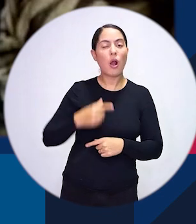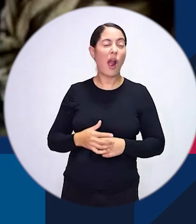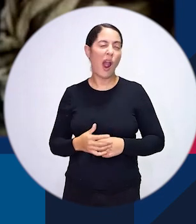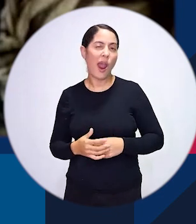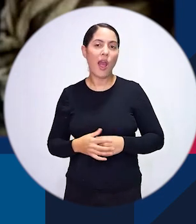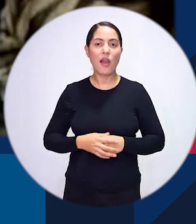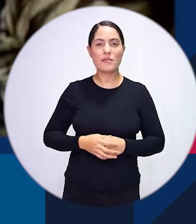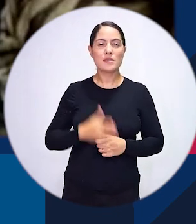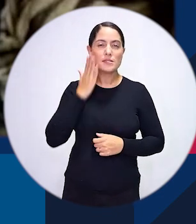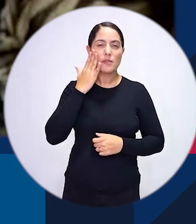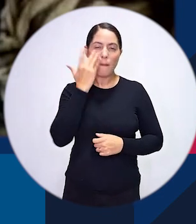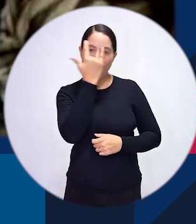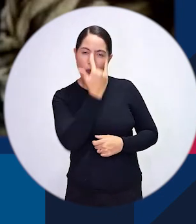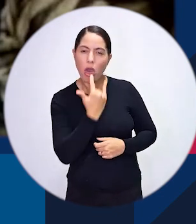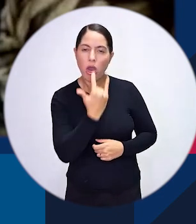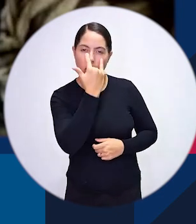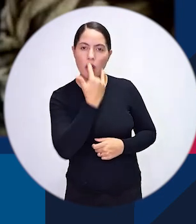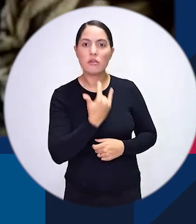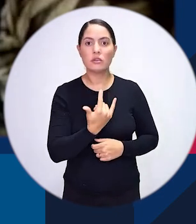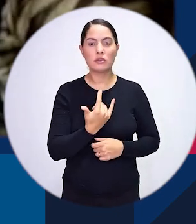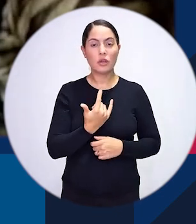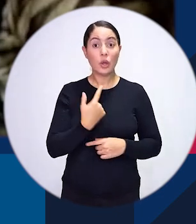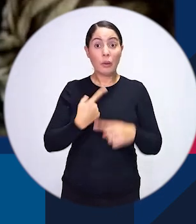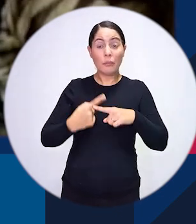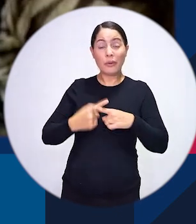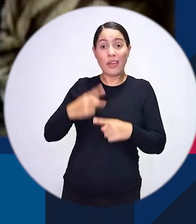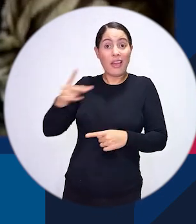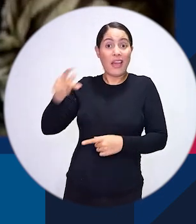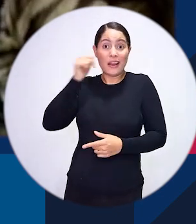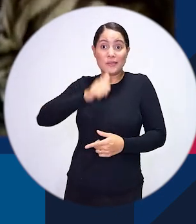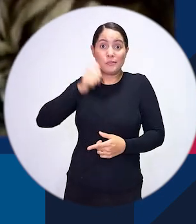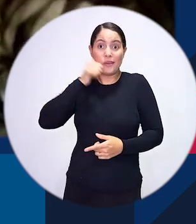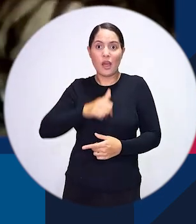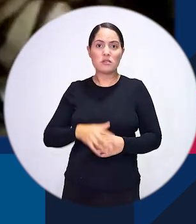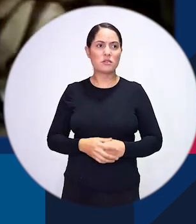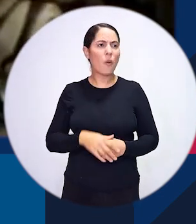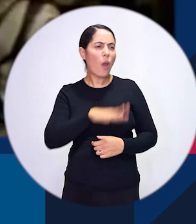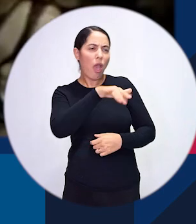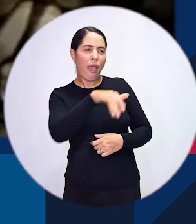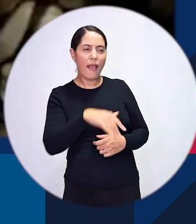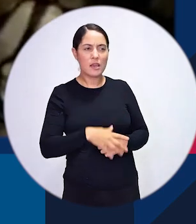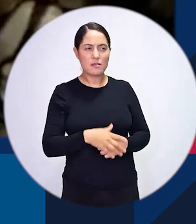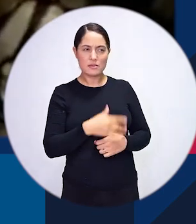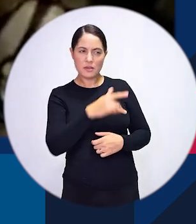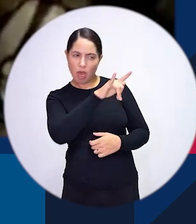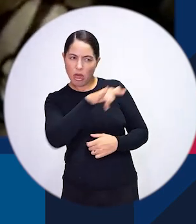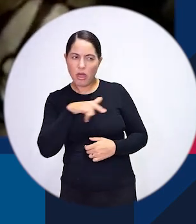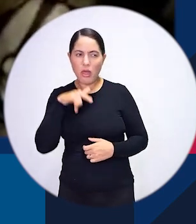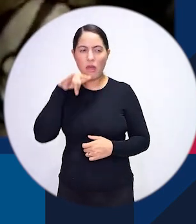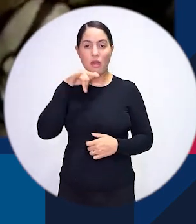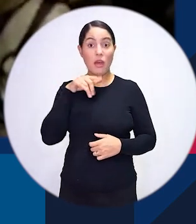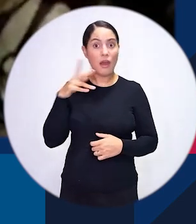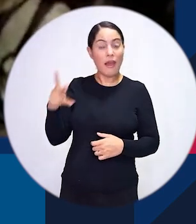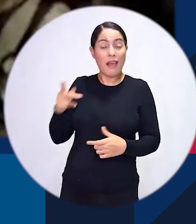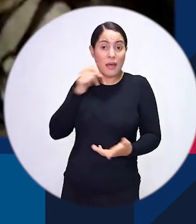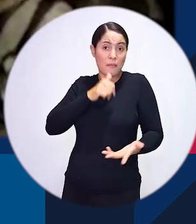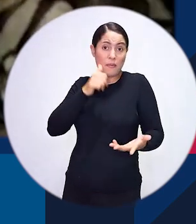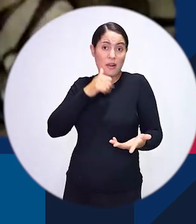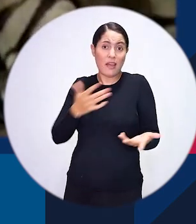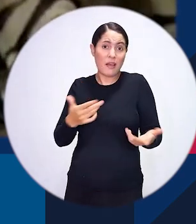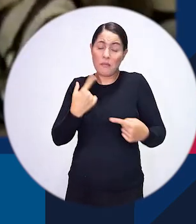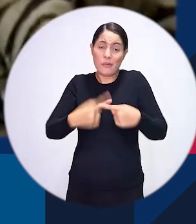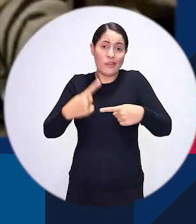uma piscada, sabe? Uma cantada educada, porque elas é que estão cantando, elas que estão